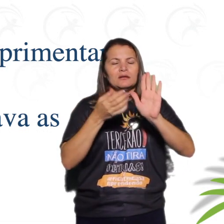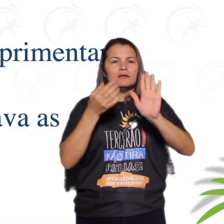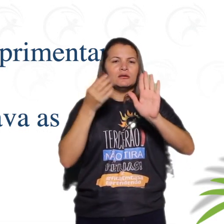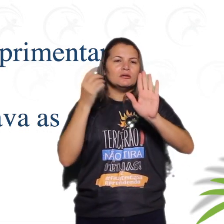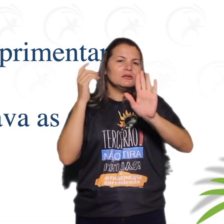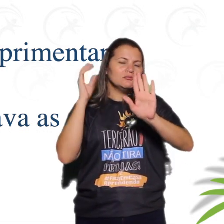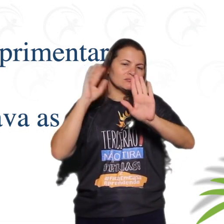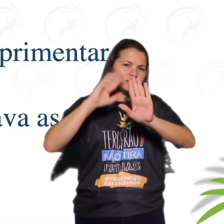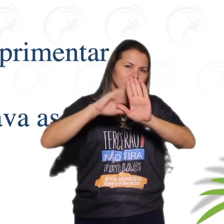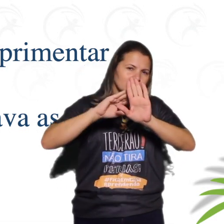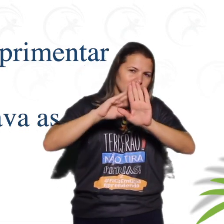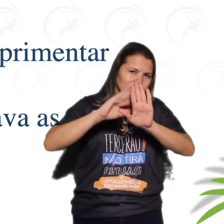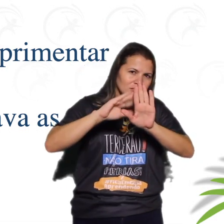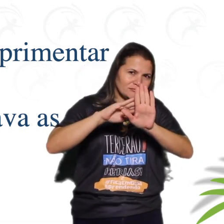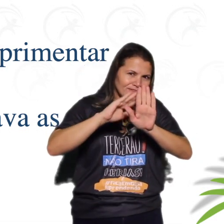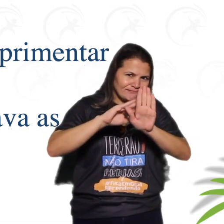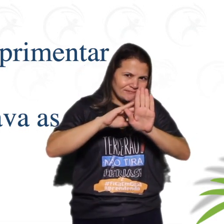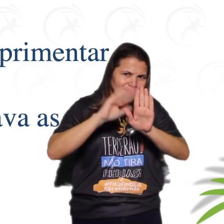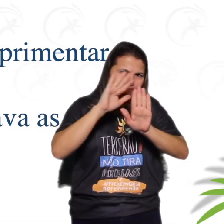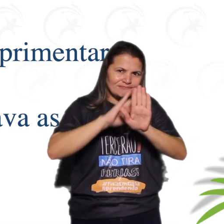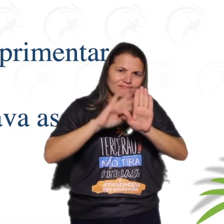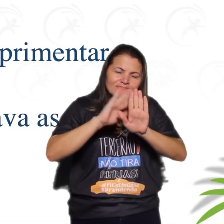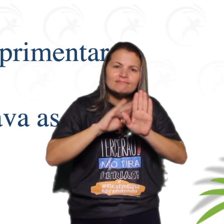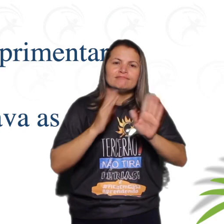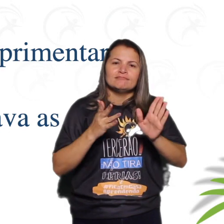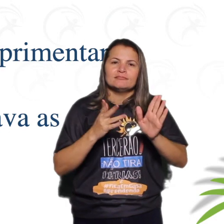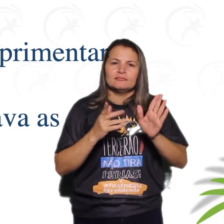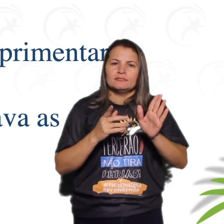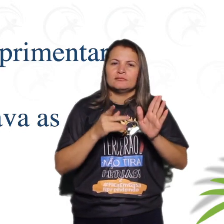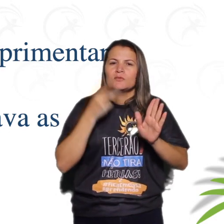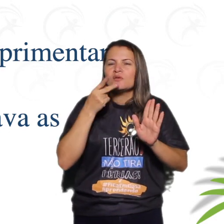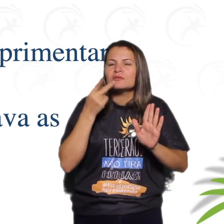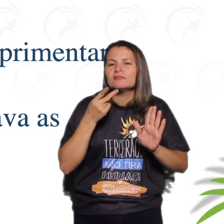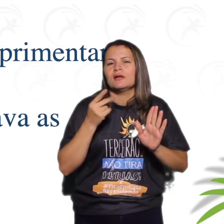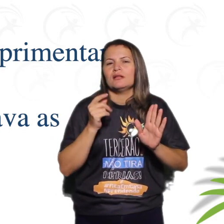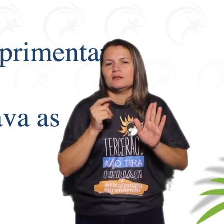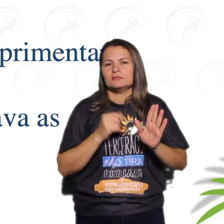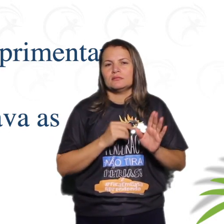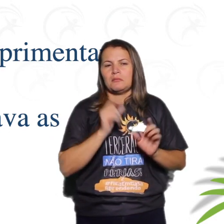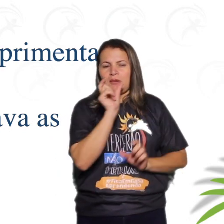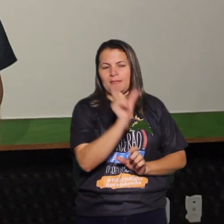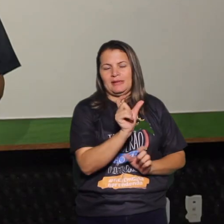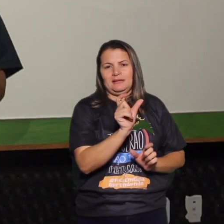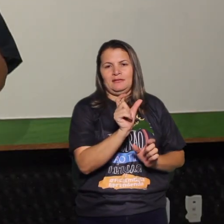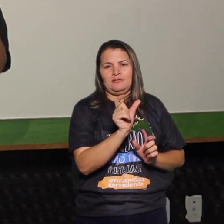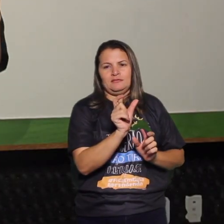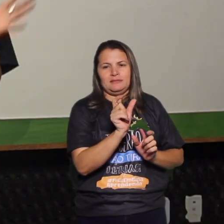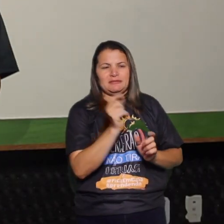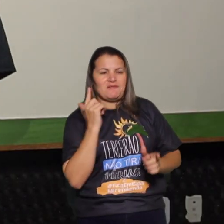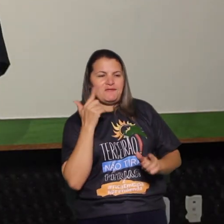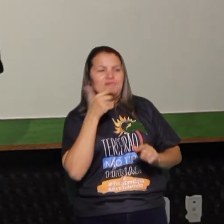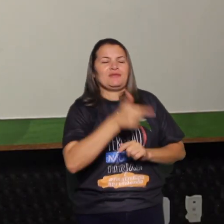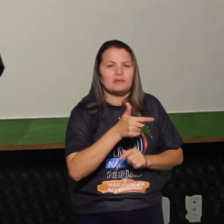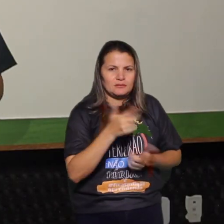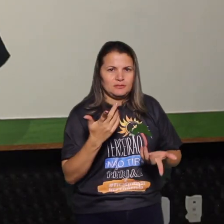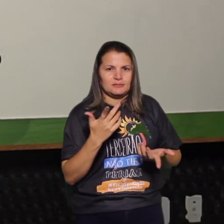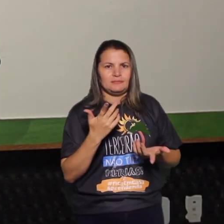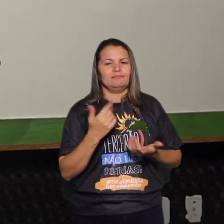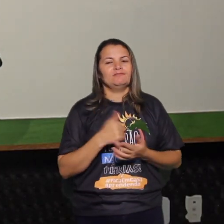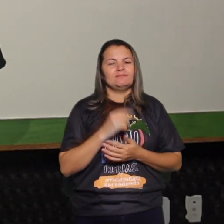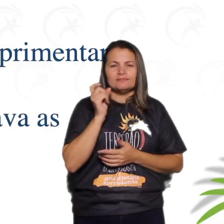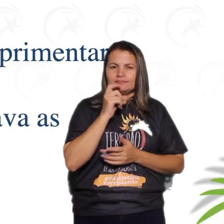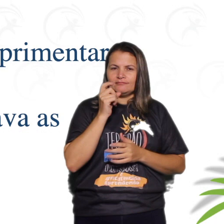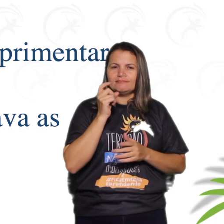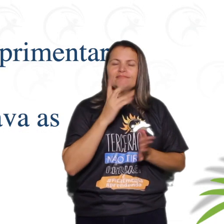na lata. Ele sempre faltava com a verdade, para não dizer que é mentiroso. Uma forma polida de dizer certas